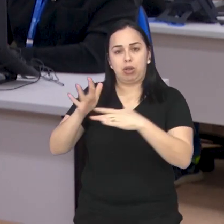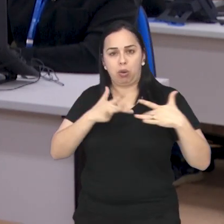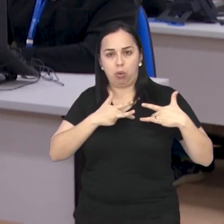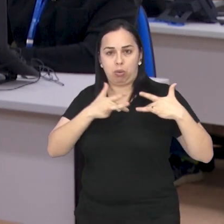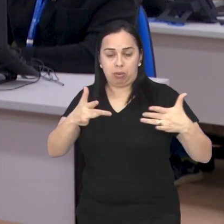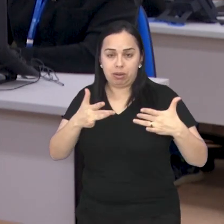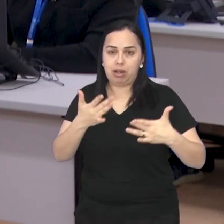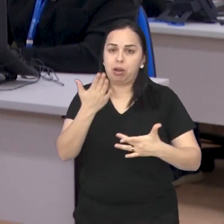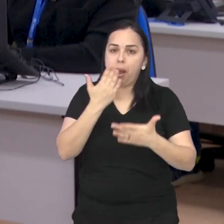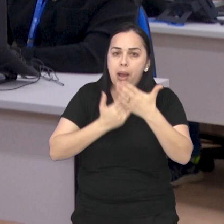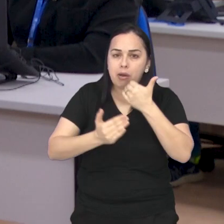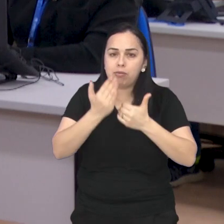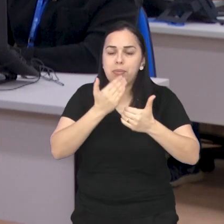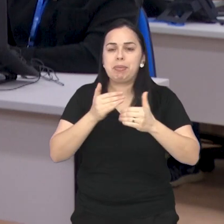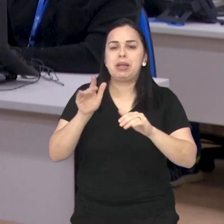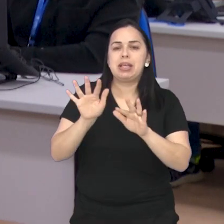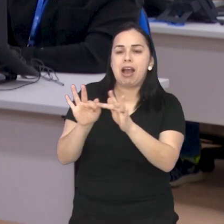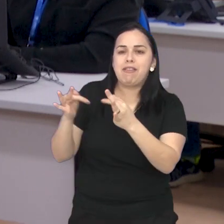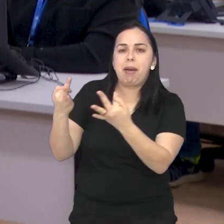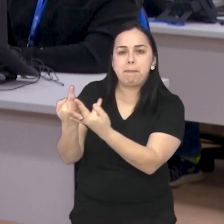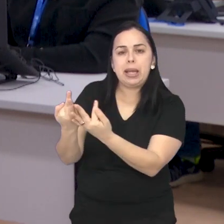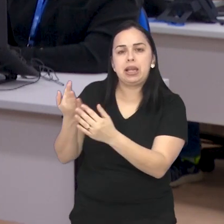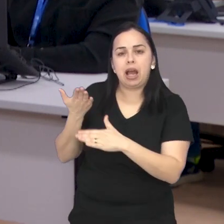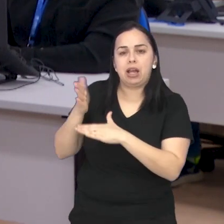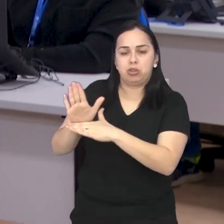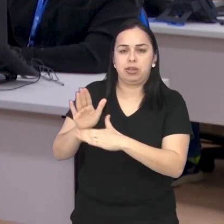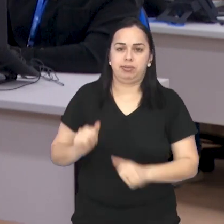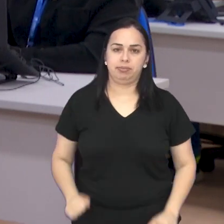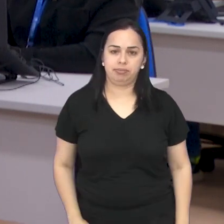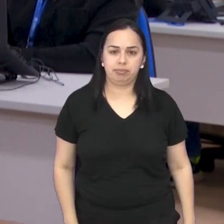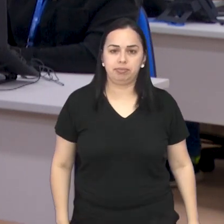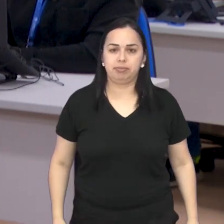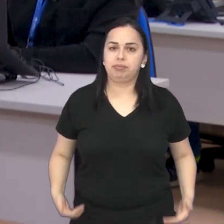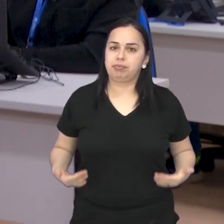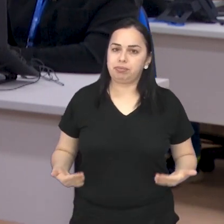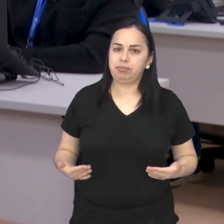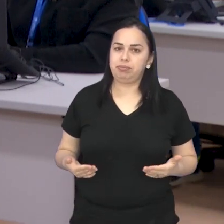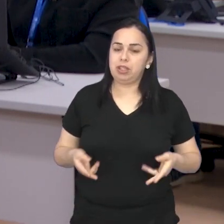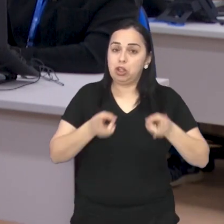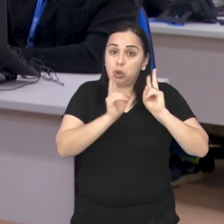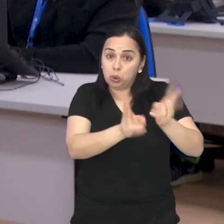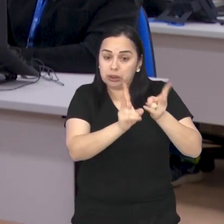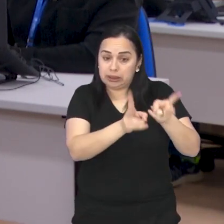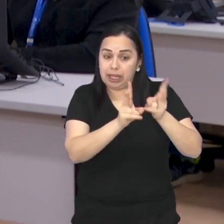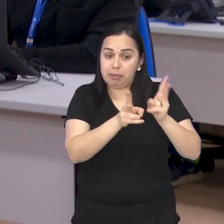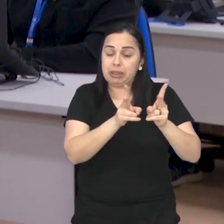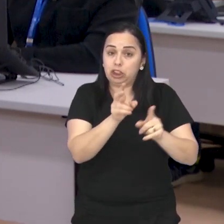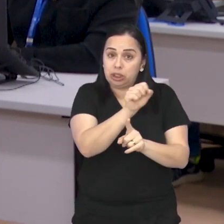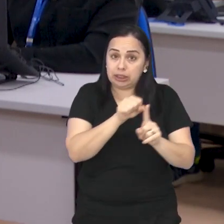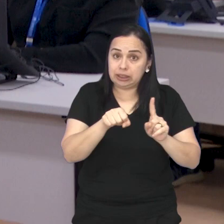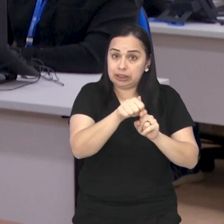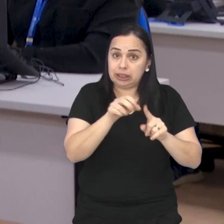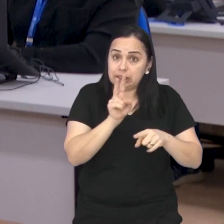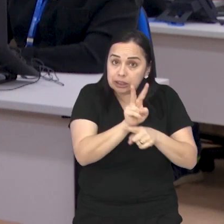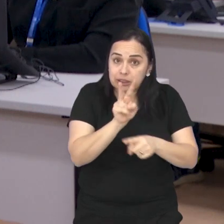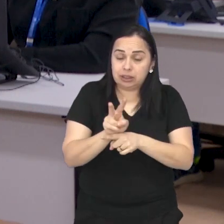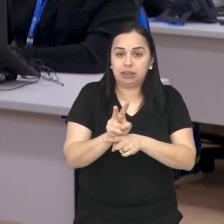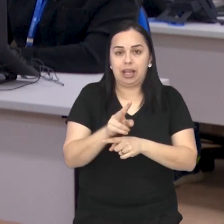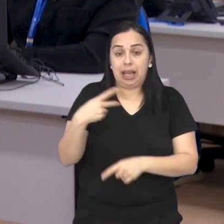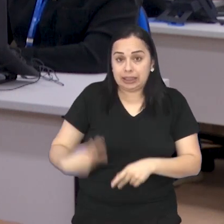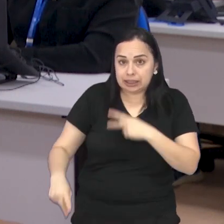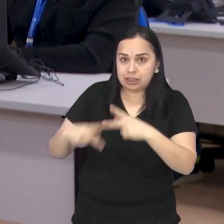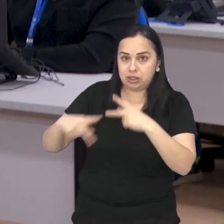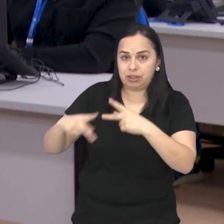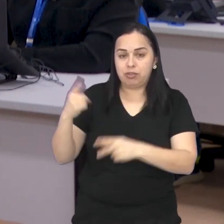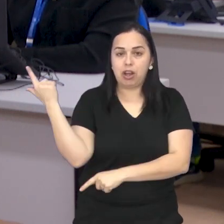com alimentos as famílias em vulnerabilidade e entidades sociais agradecem. E mantendo o assunto na assistência social, São